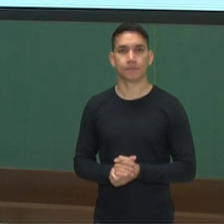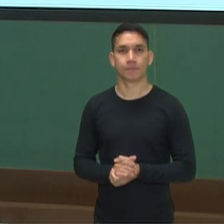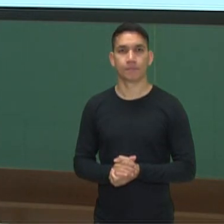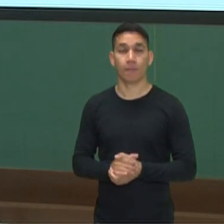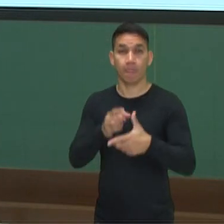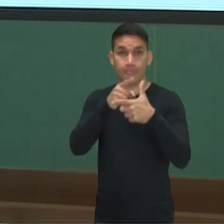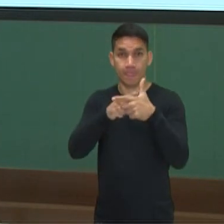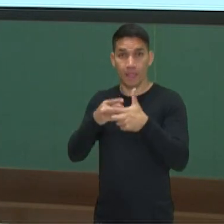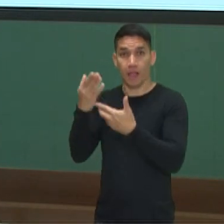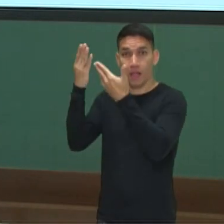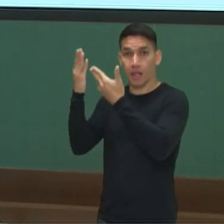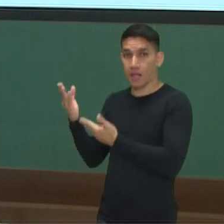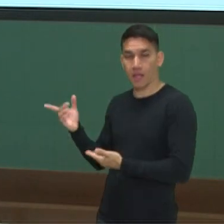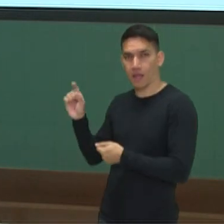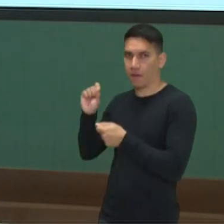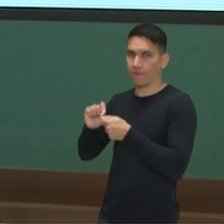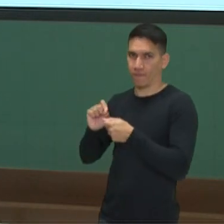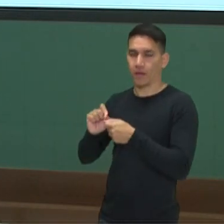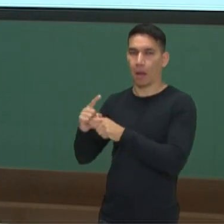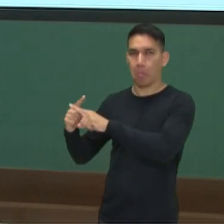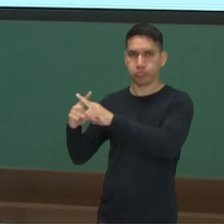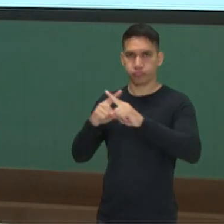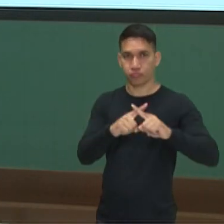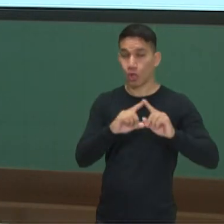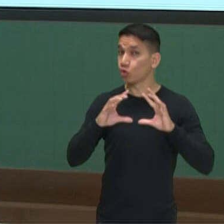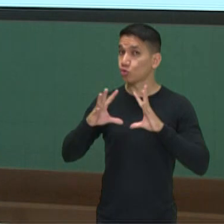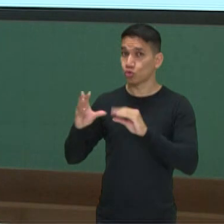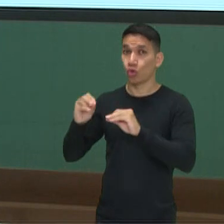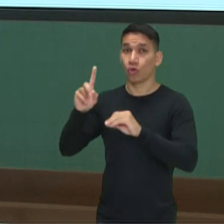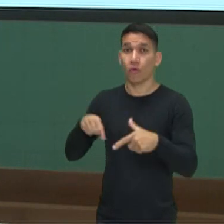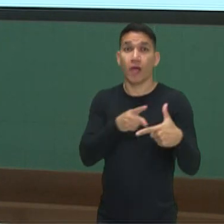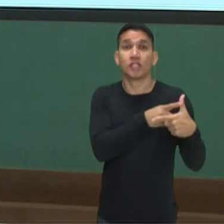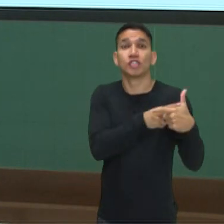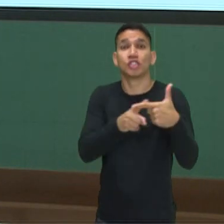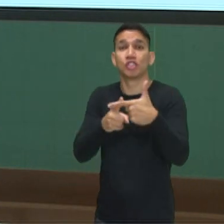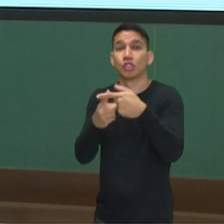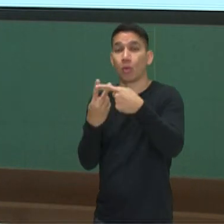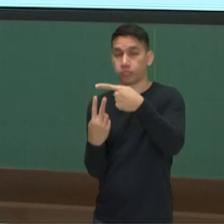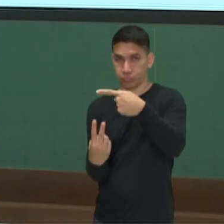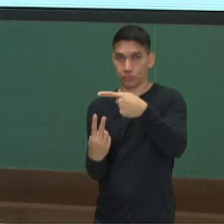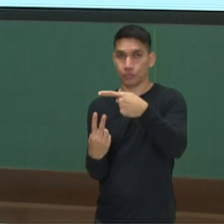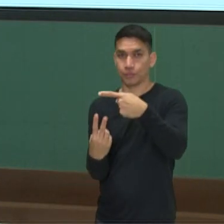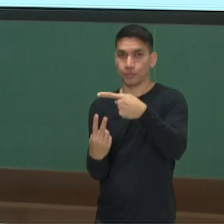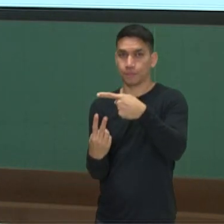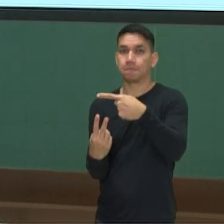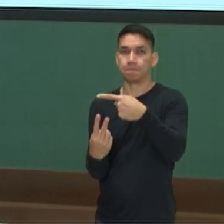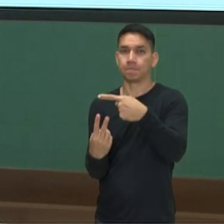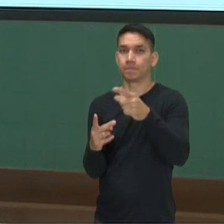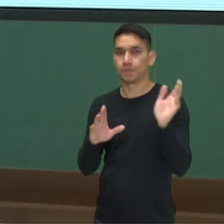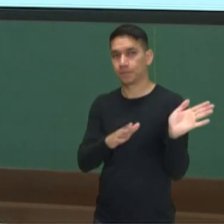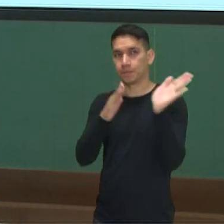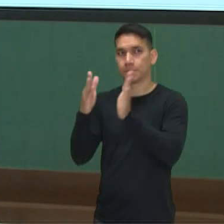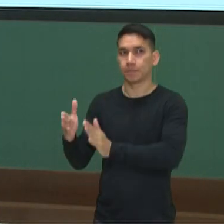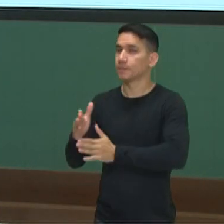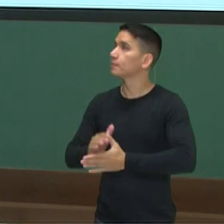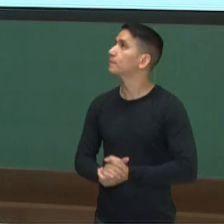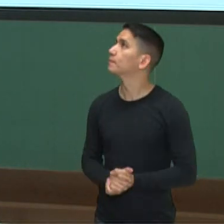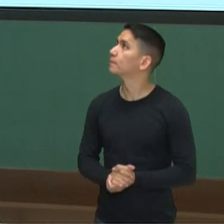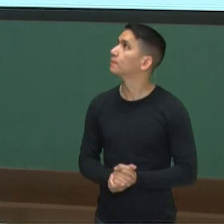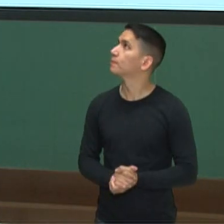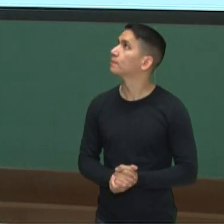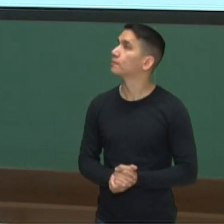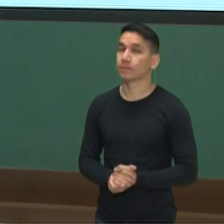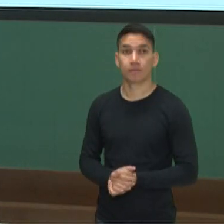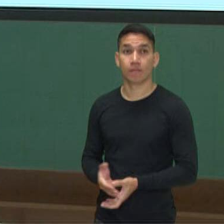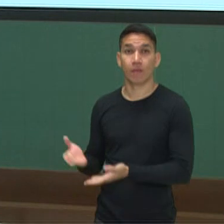divisão? Todo mundo está sendo, a multiplicação. Todo mundo está sendo dividido por 2, tá? Próximo passo.